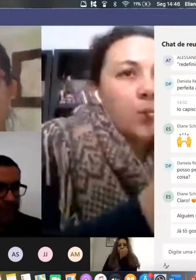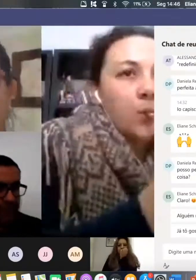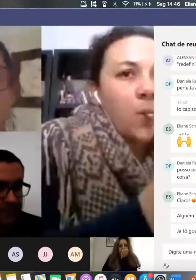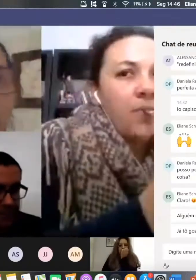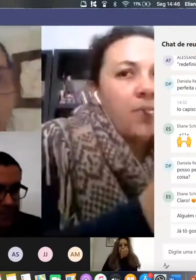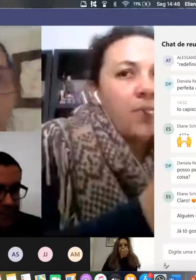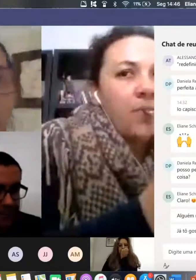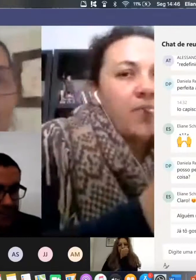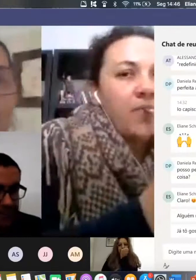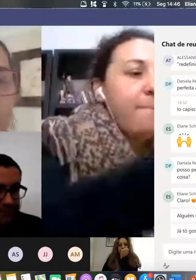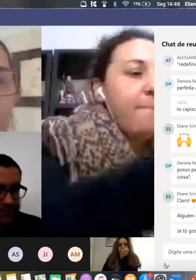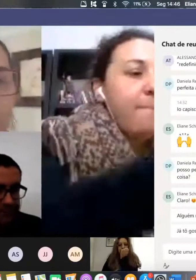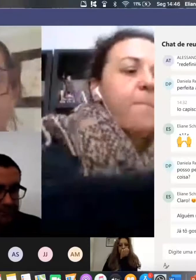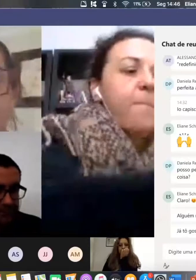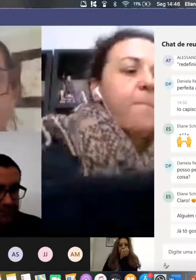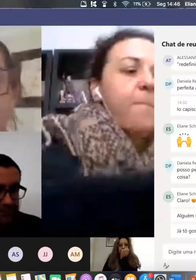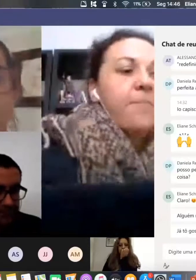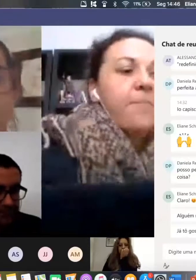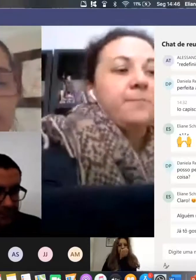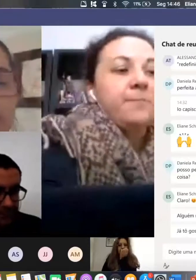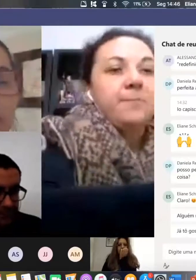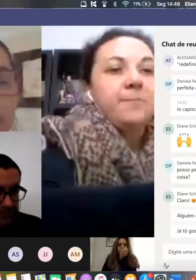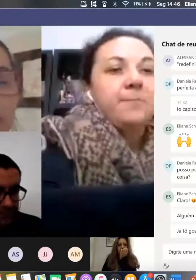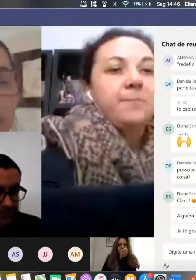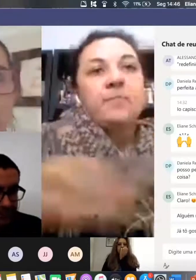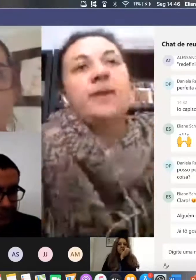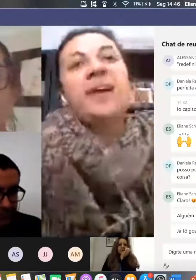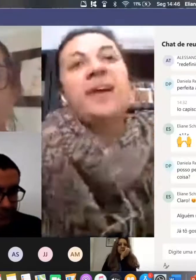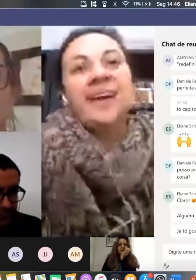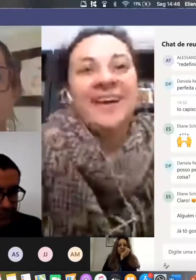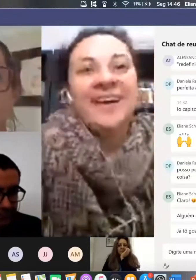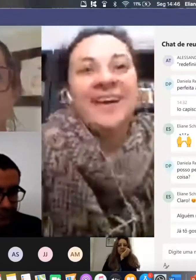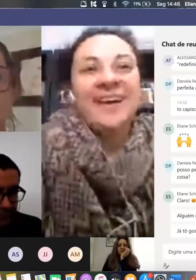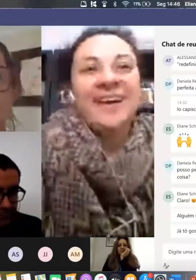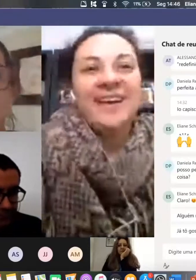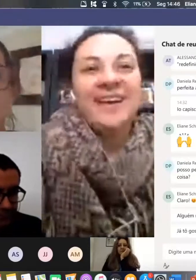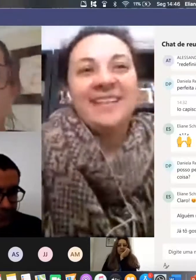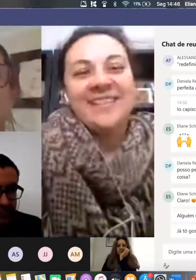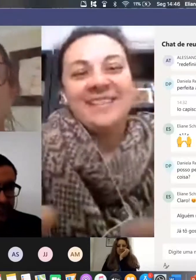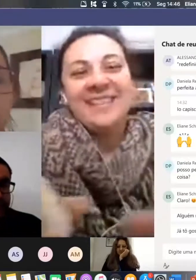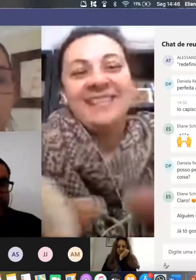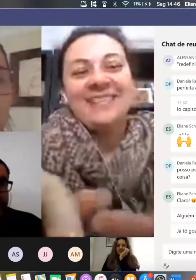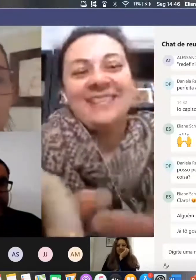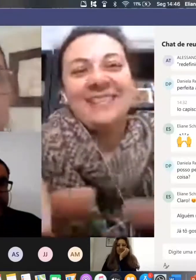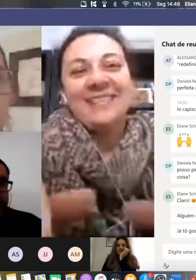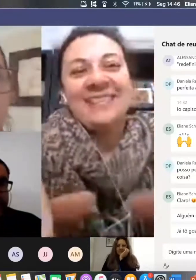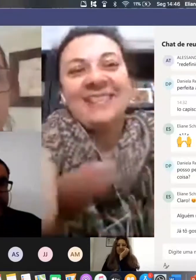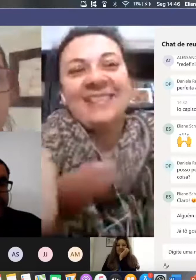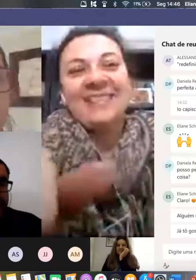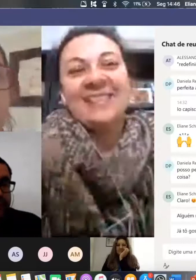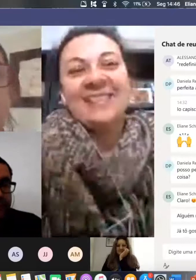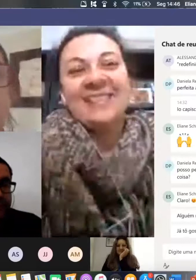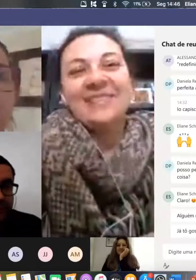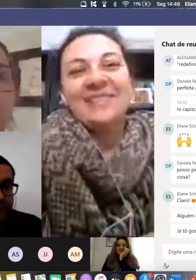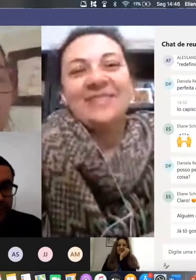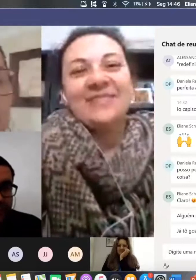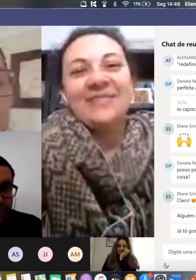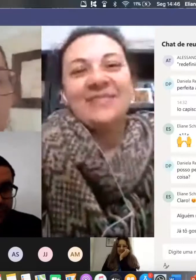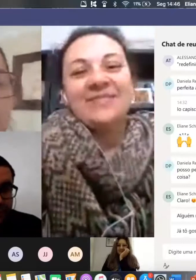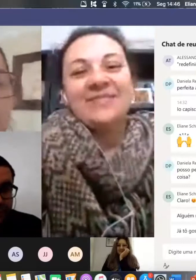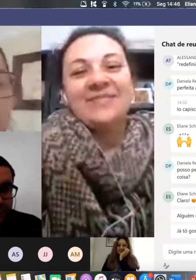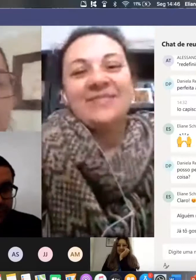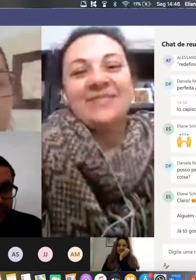uma outra perspectiva, uma ruptura de pensamento, né? Uma ruptura de pensamento e na produção do conhecimento e na